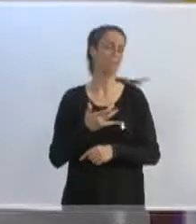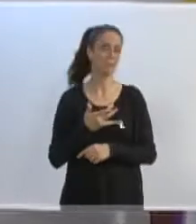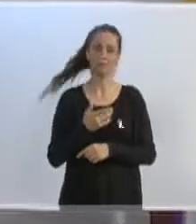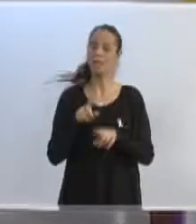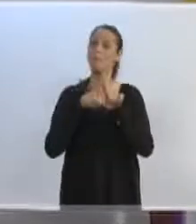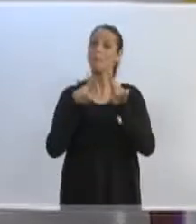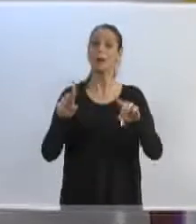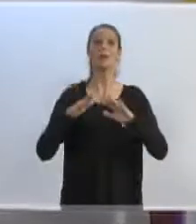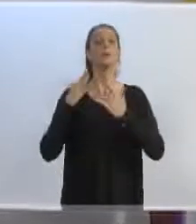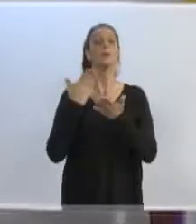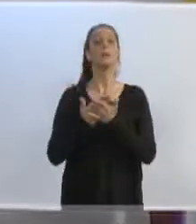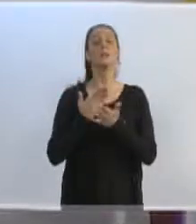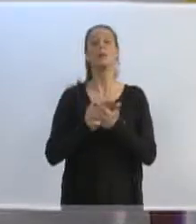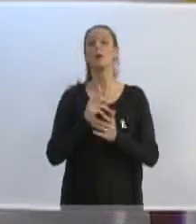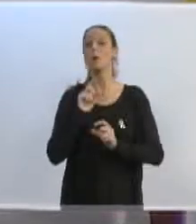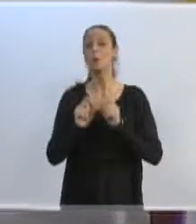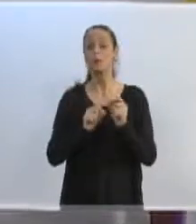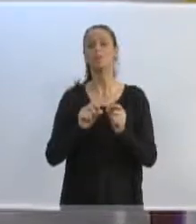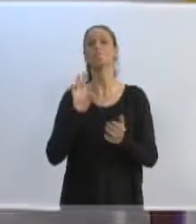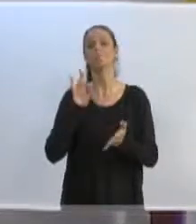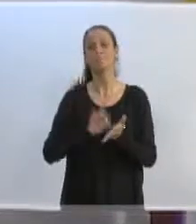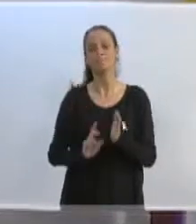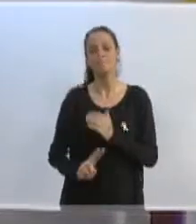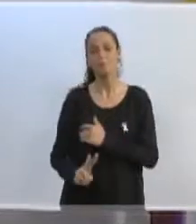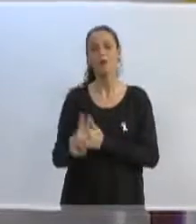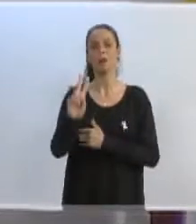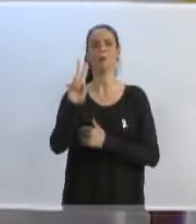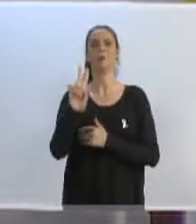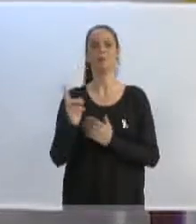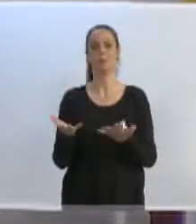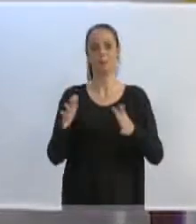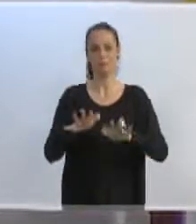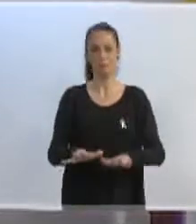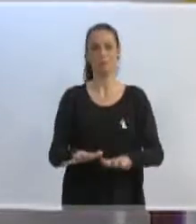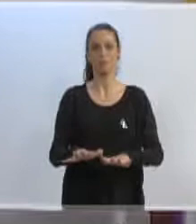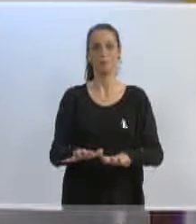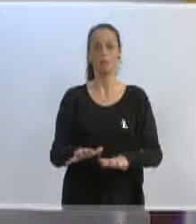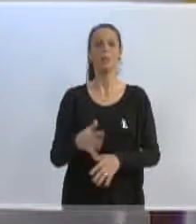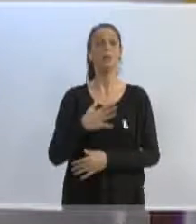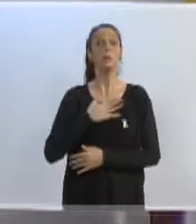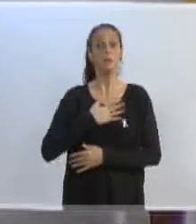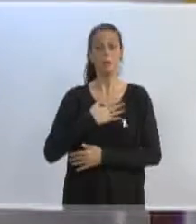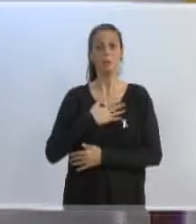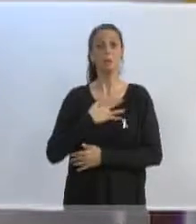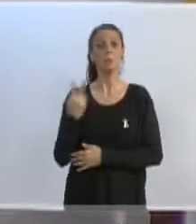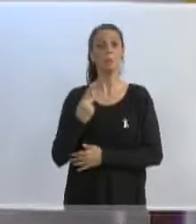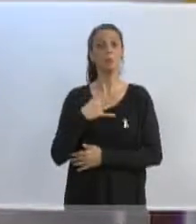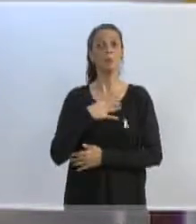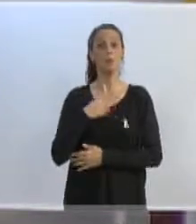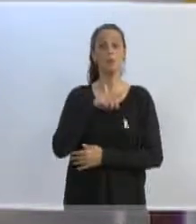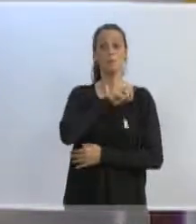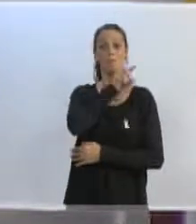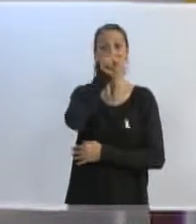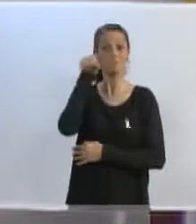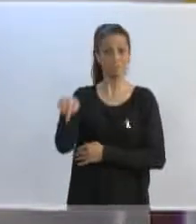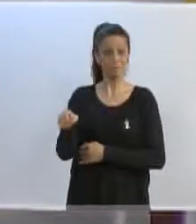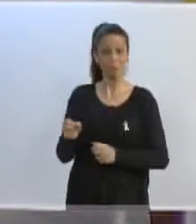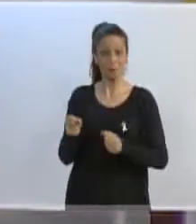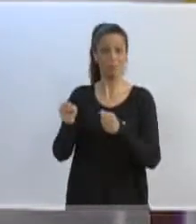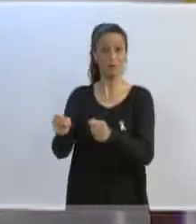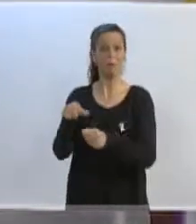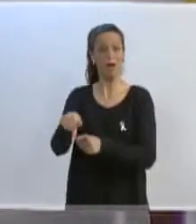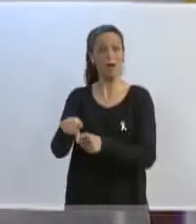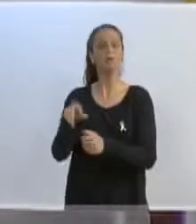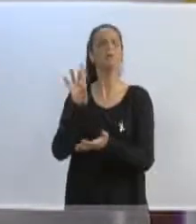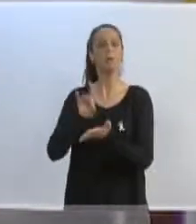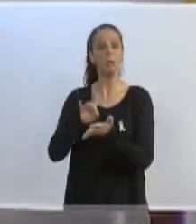é uma escola que prioriza a inclusão. E, do mesmo jeito que os meus filhos são bem tratados lá, Eu gostaria que todas